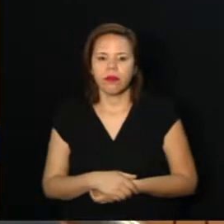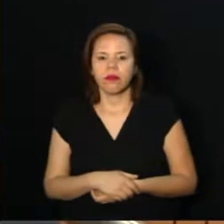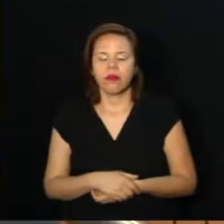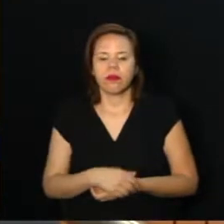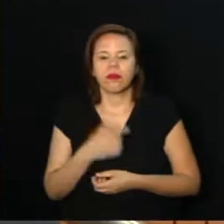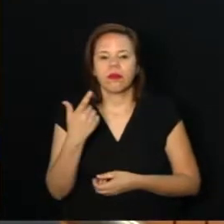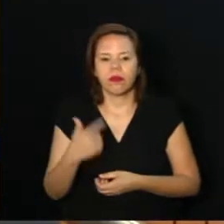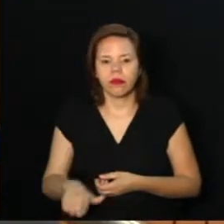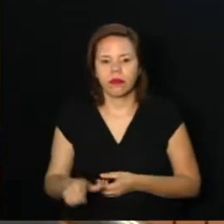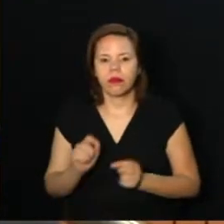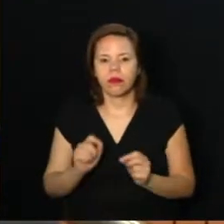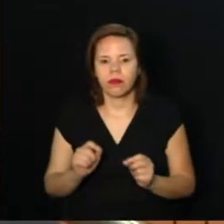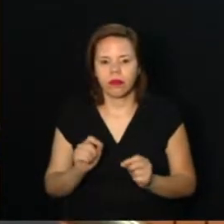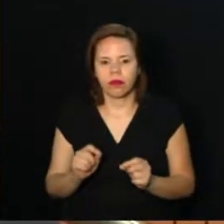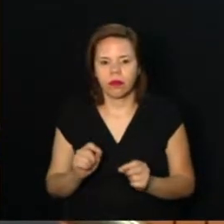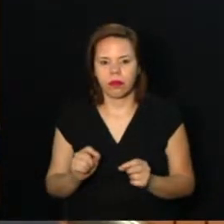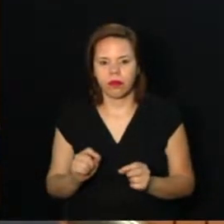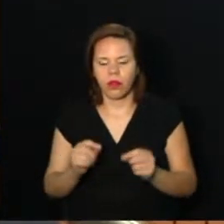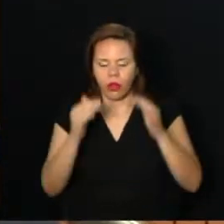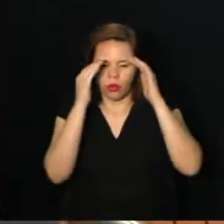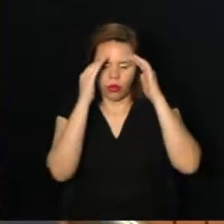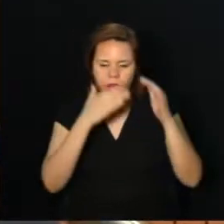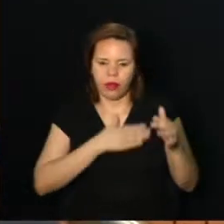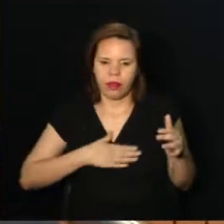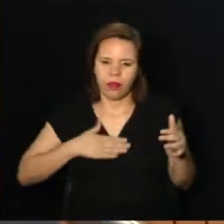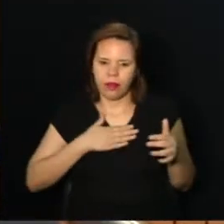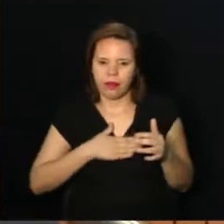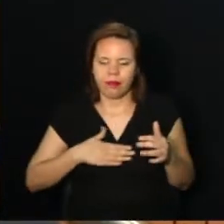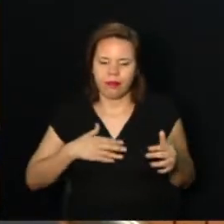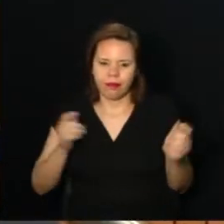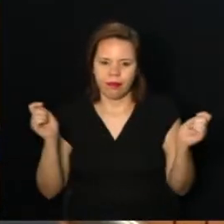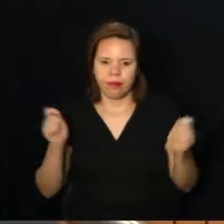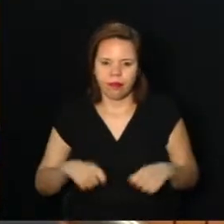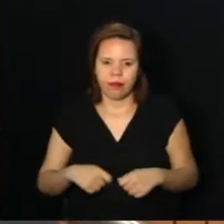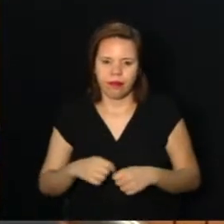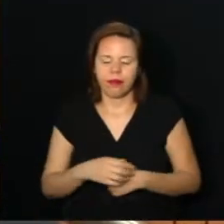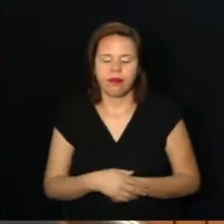uma vez, fico honrado e lisonjeado em poder